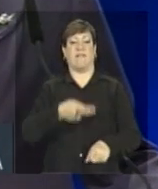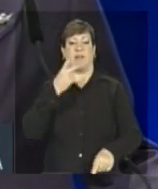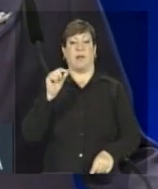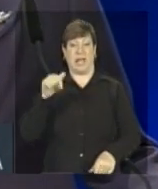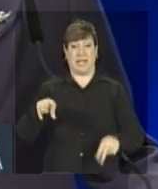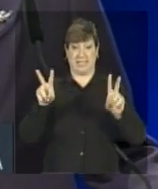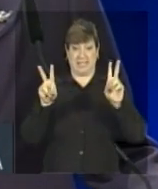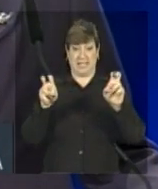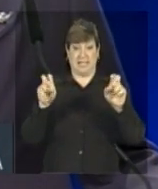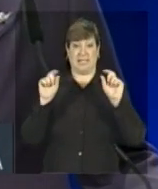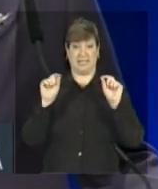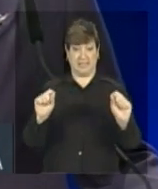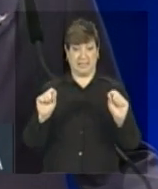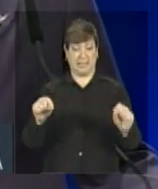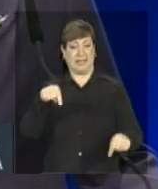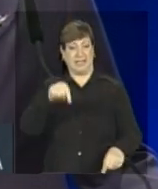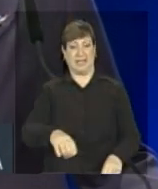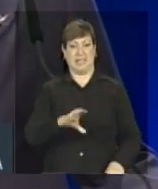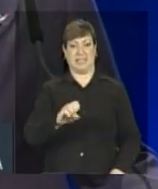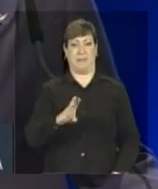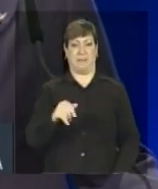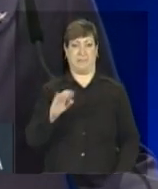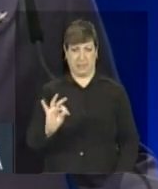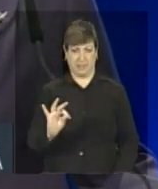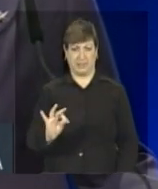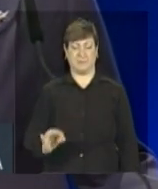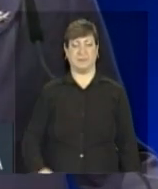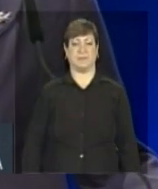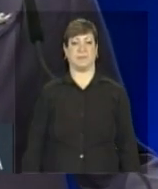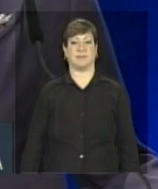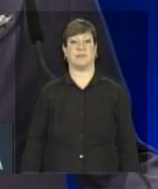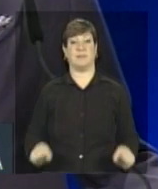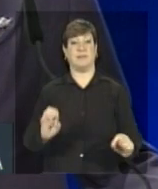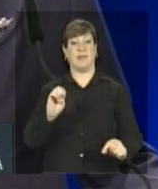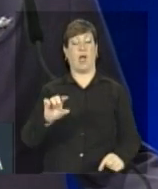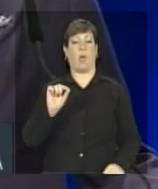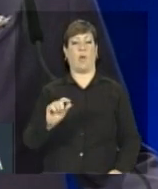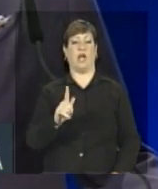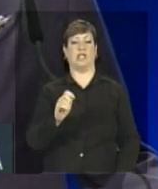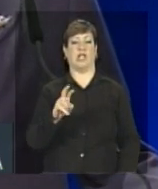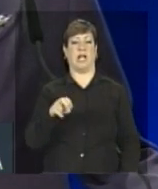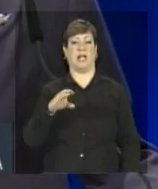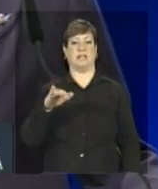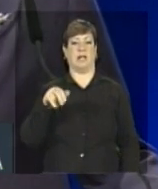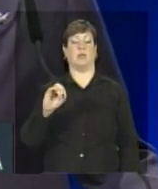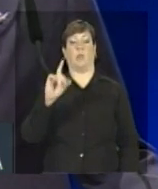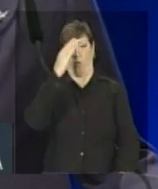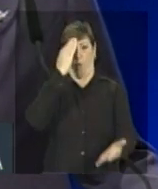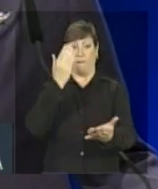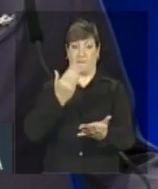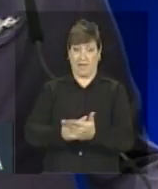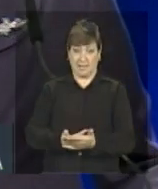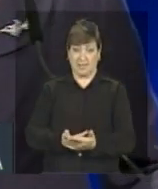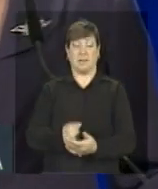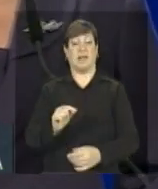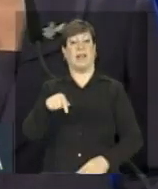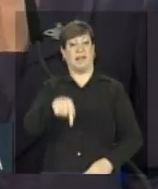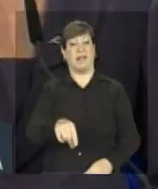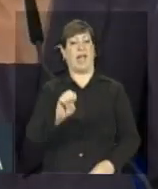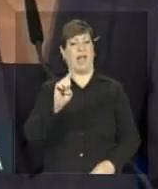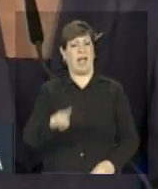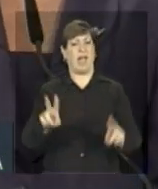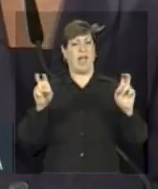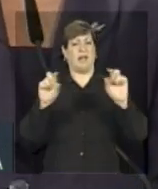tema desta CEBIT, que é gerenciando a confiança, é